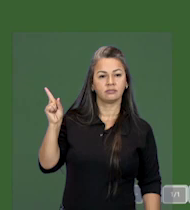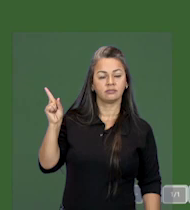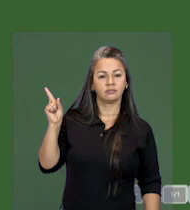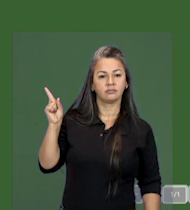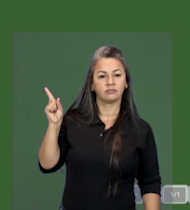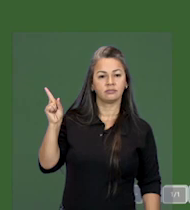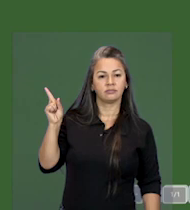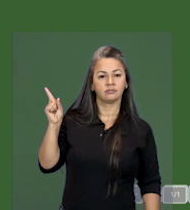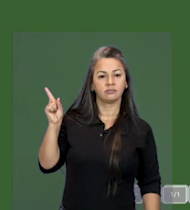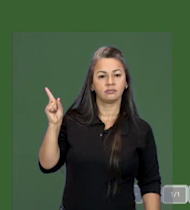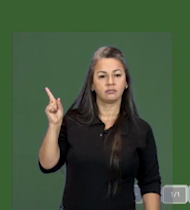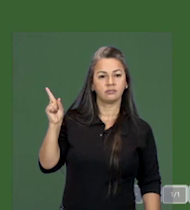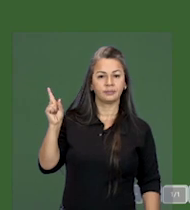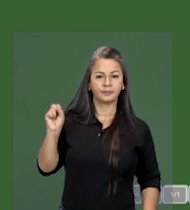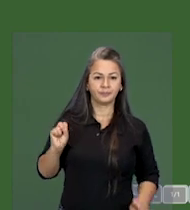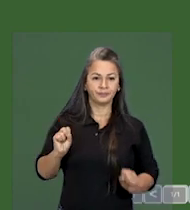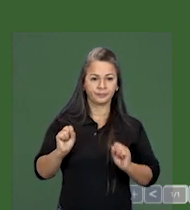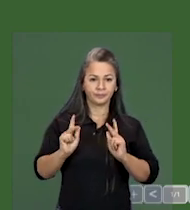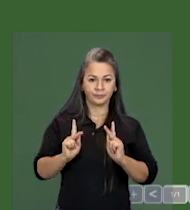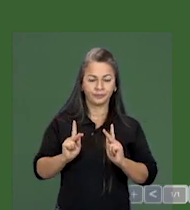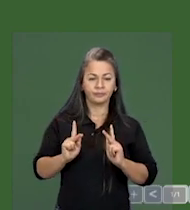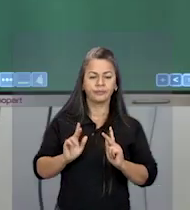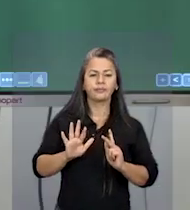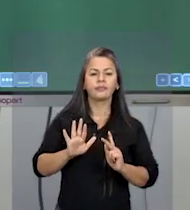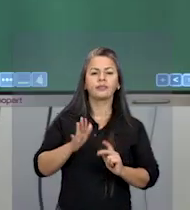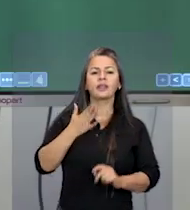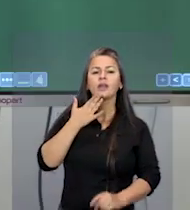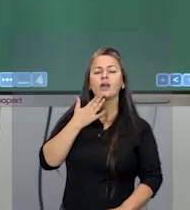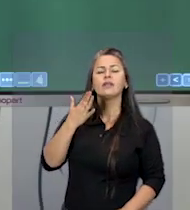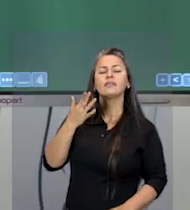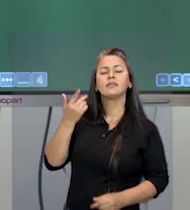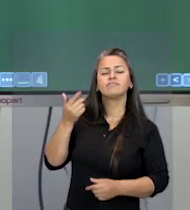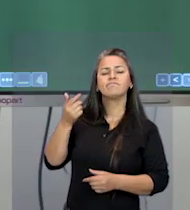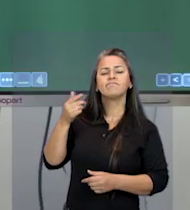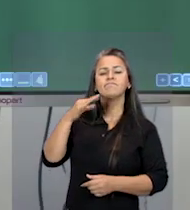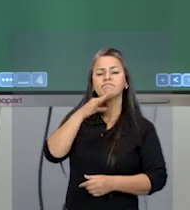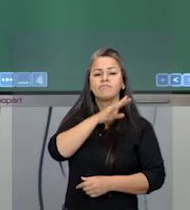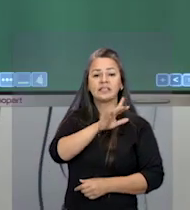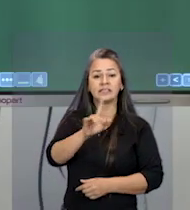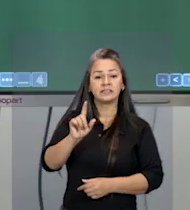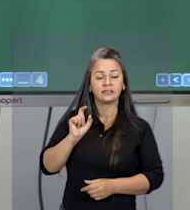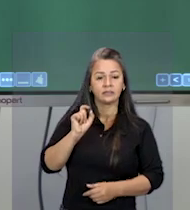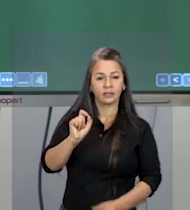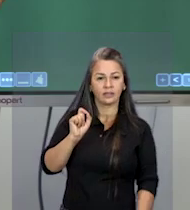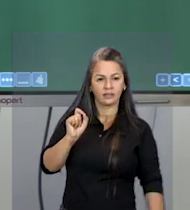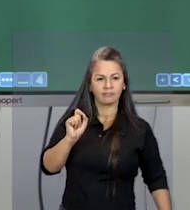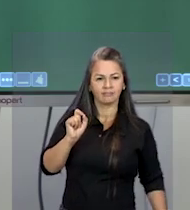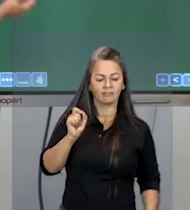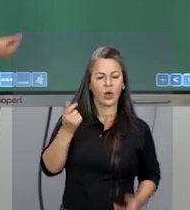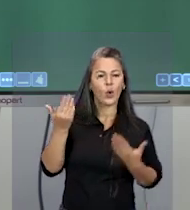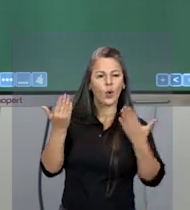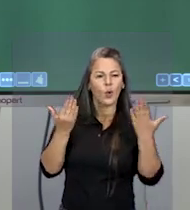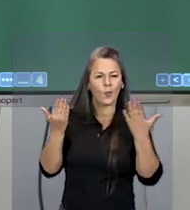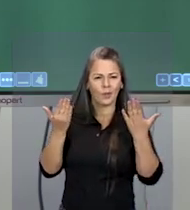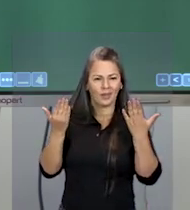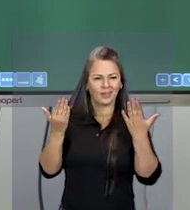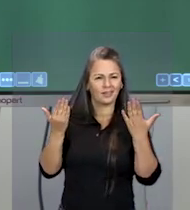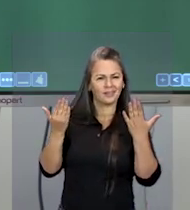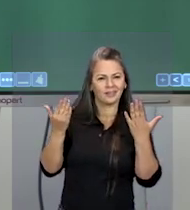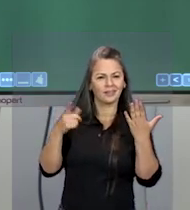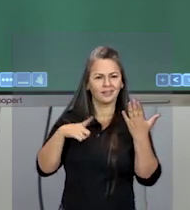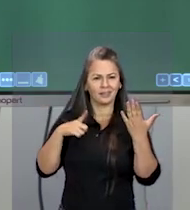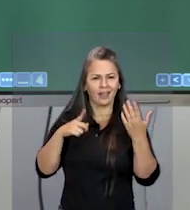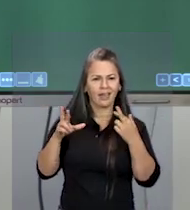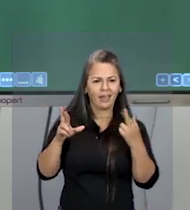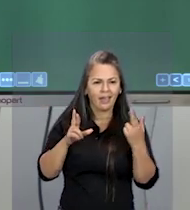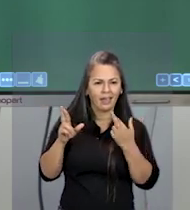48. Tá, qual que é a análise que nós vamos fazer agora? A análise é o seguinte, comparar as duas áreas, fazer a relação entre as